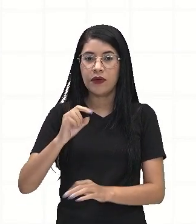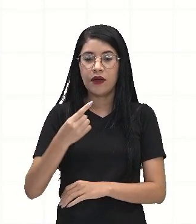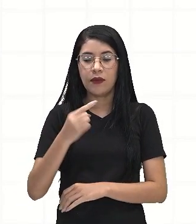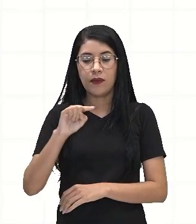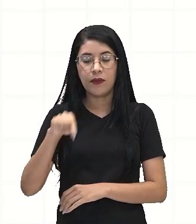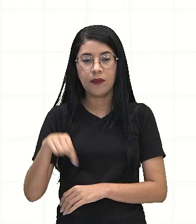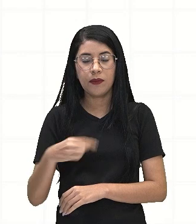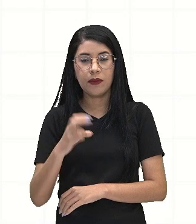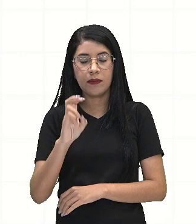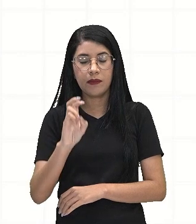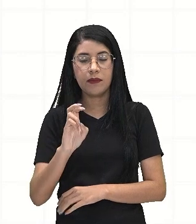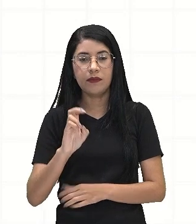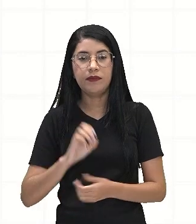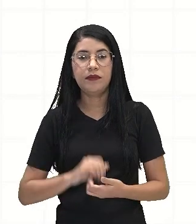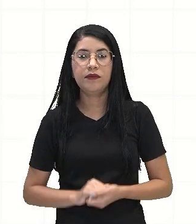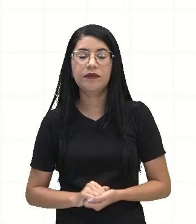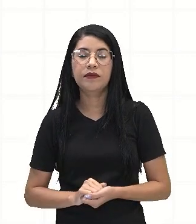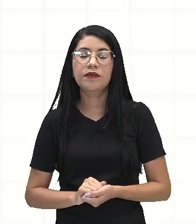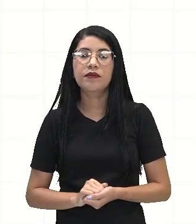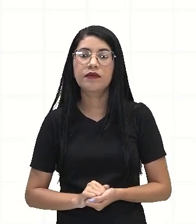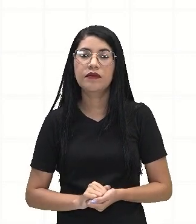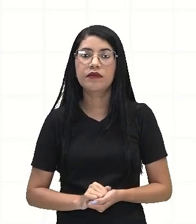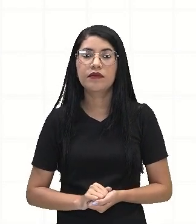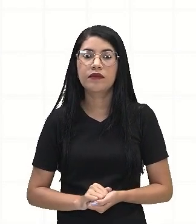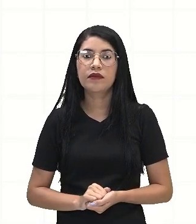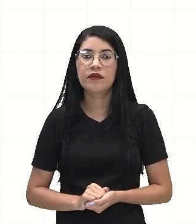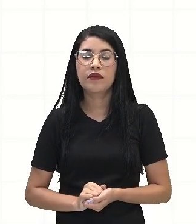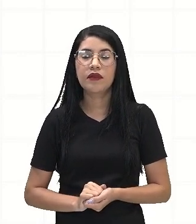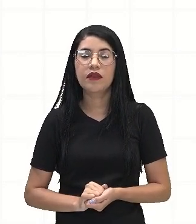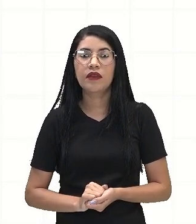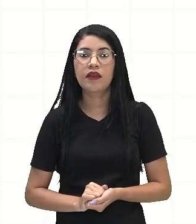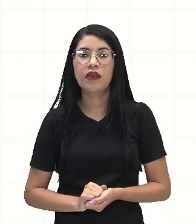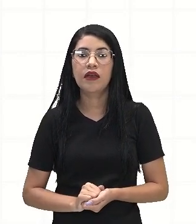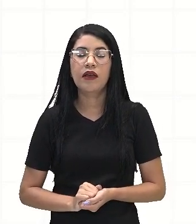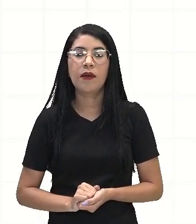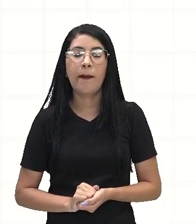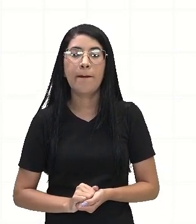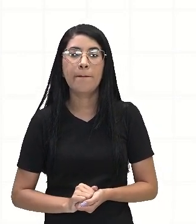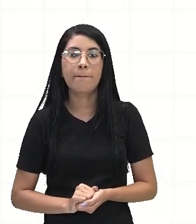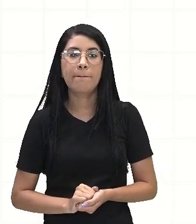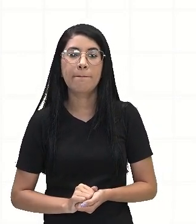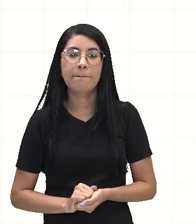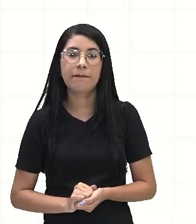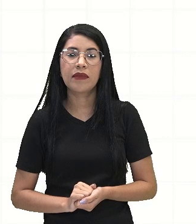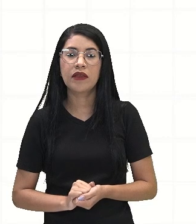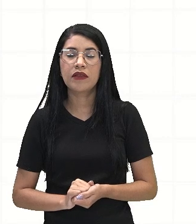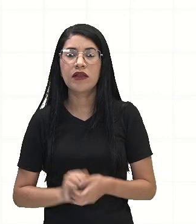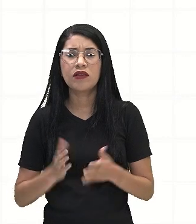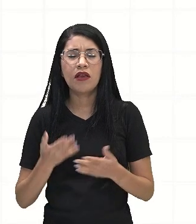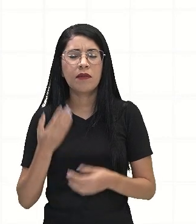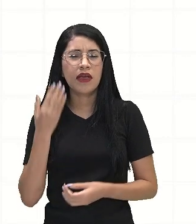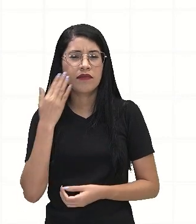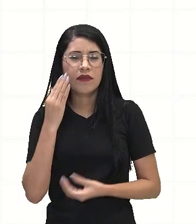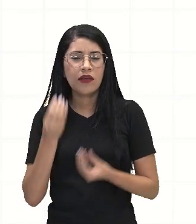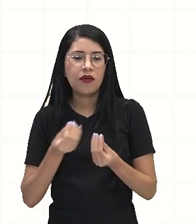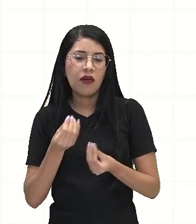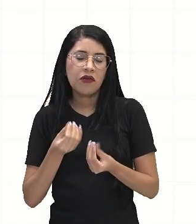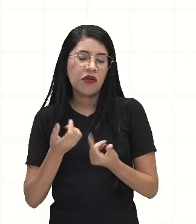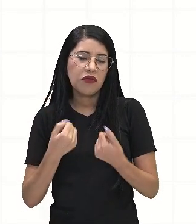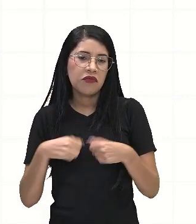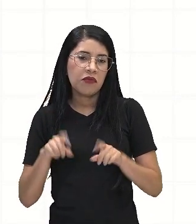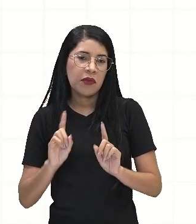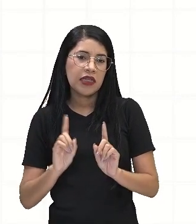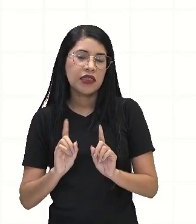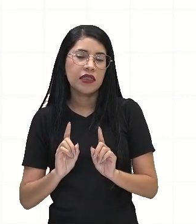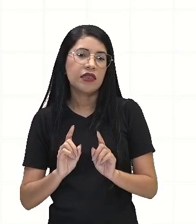1,5. Então, olha só. Poderia fazer esse desenho só para me guiar, ou então nem precisaria de